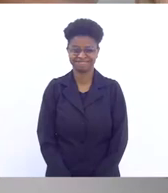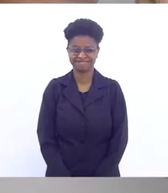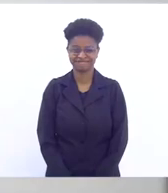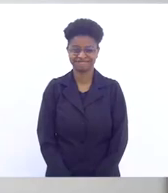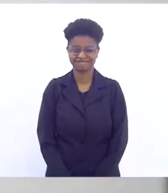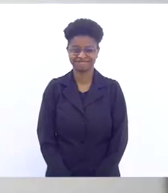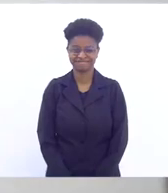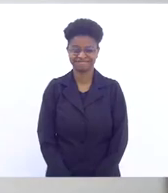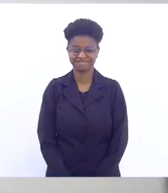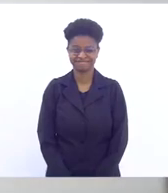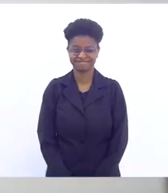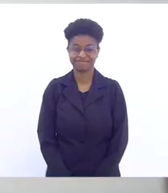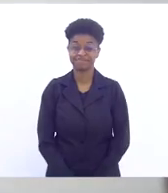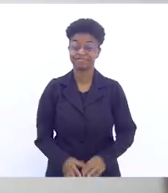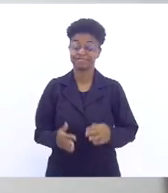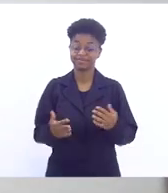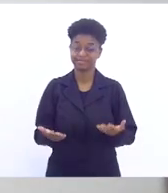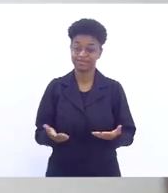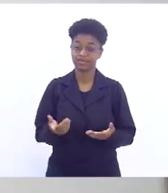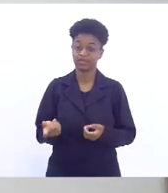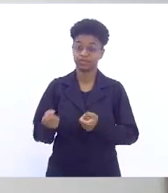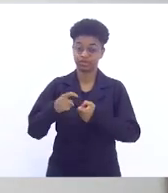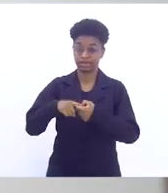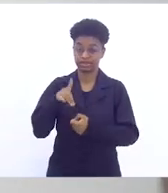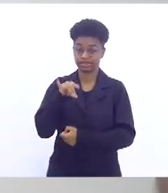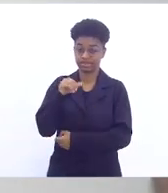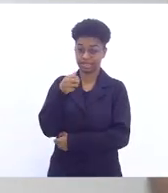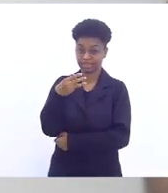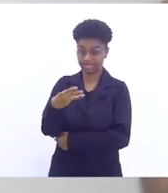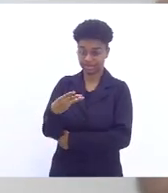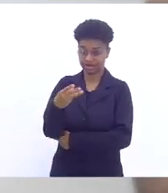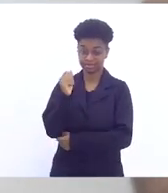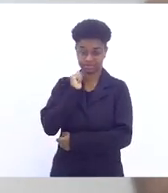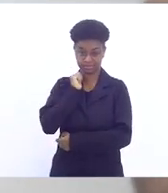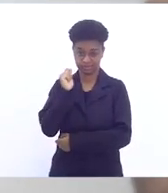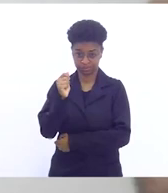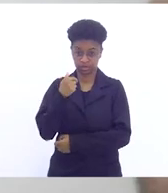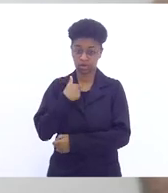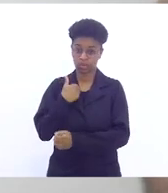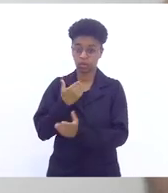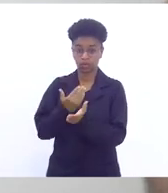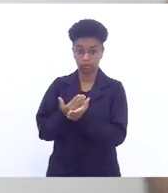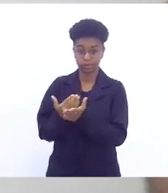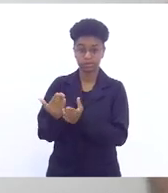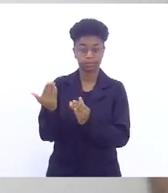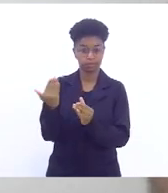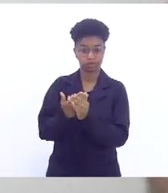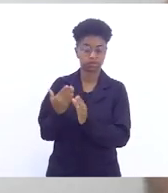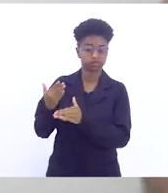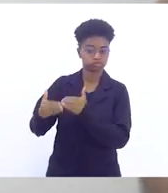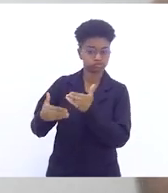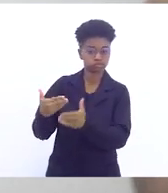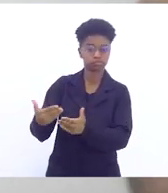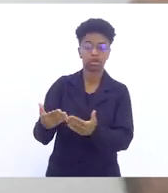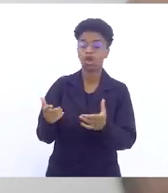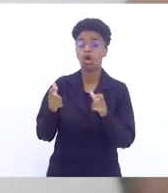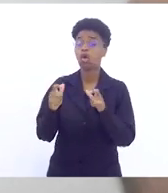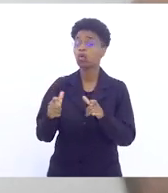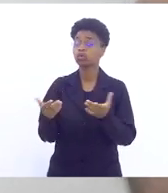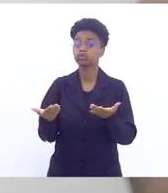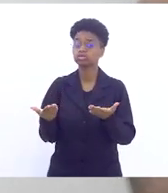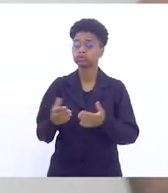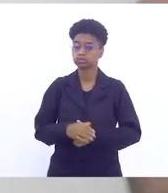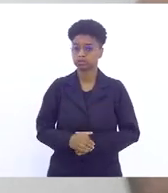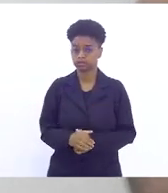então voltando dia três do quatro eu de andamento nesse processo para prosseguir Onde está esse processo